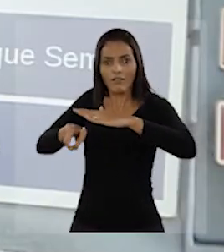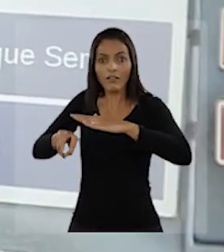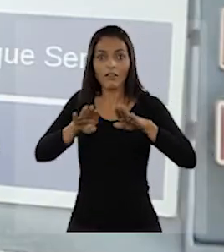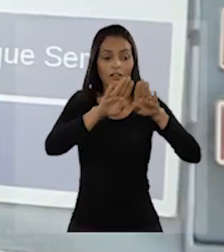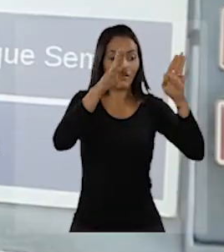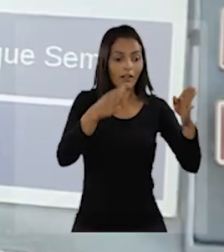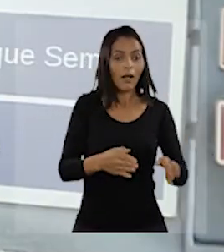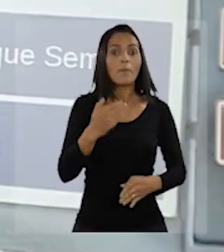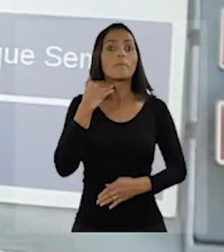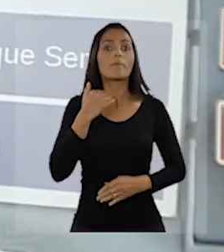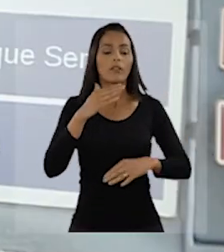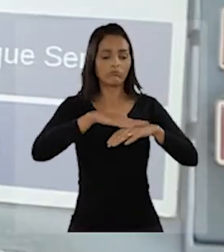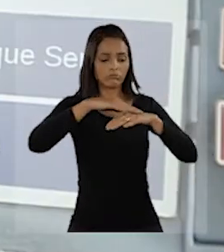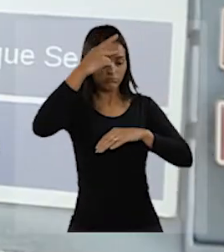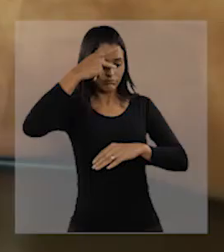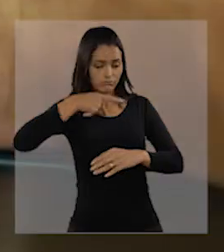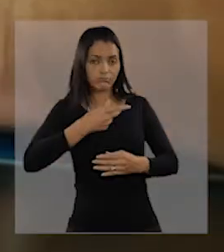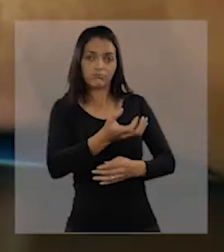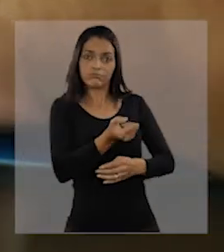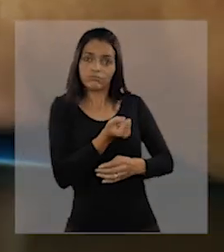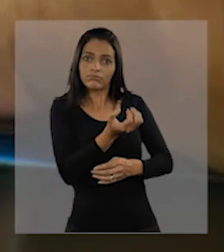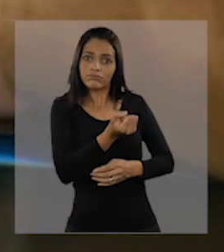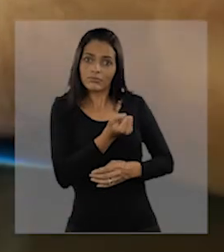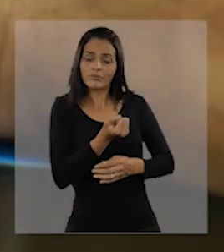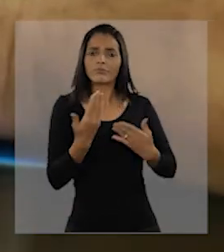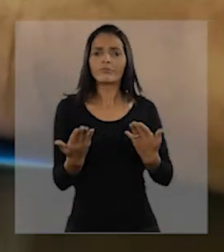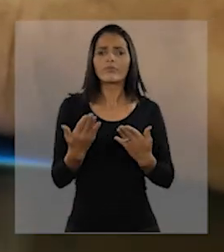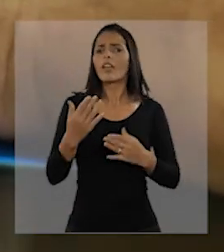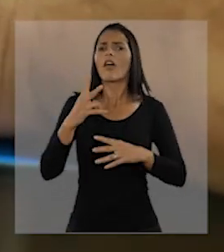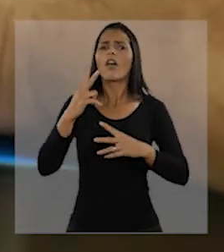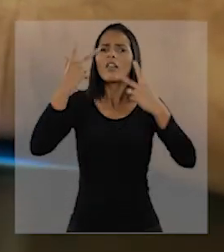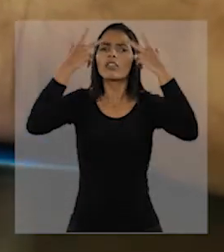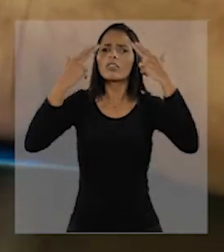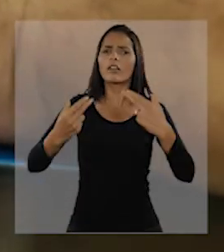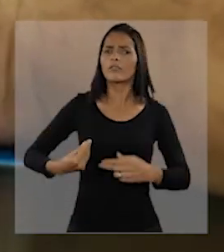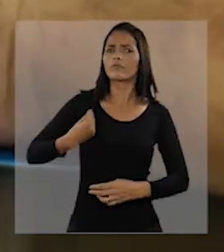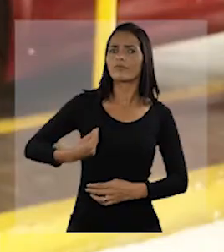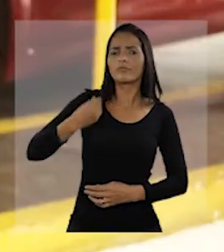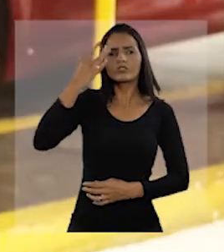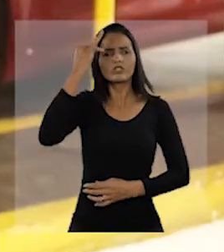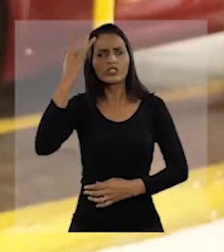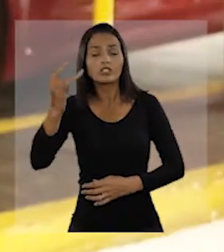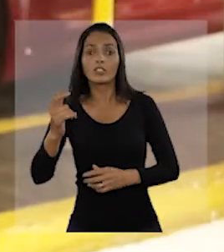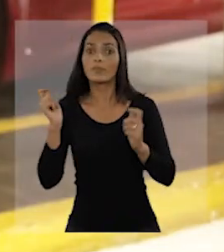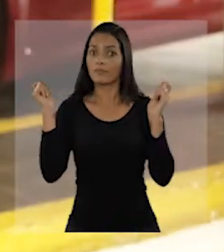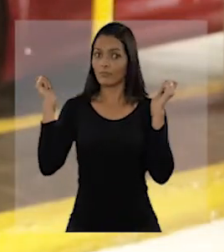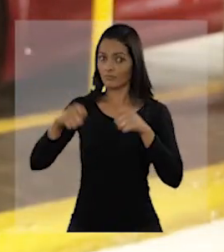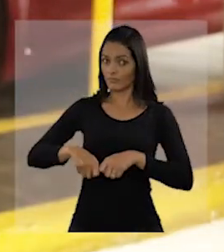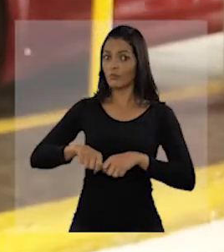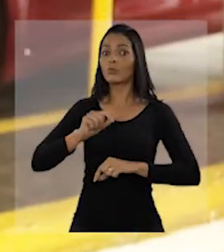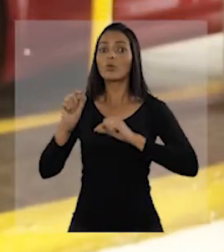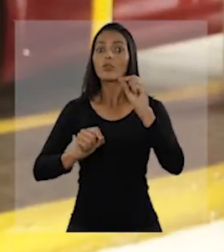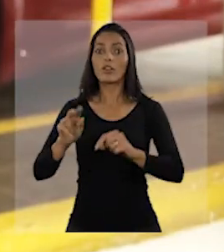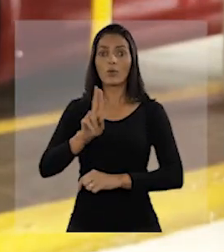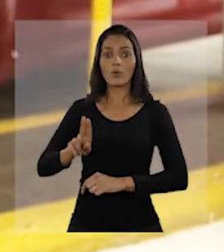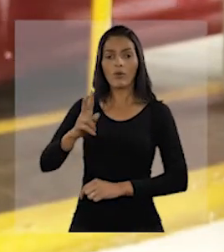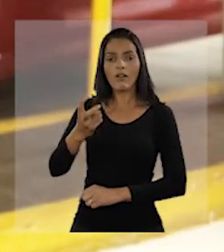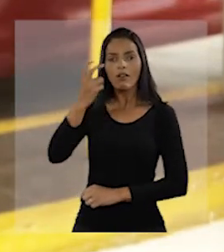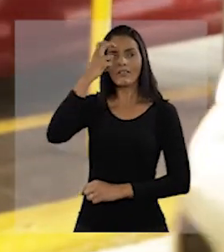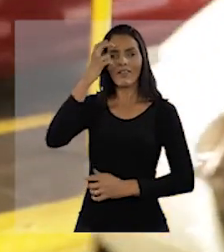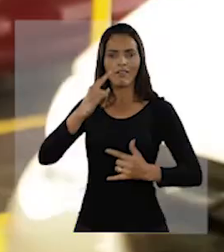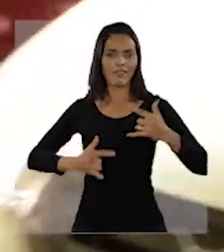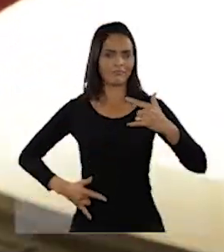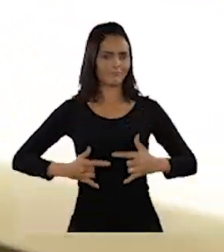de banco com autoatendimento. Coisas comuns do nosso dia a dia e que só são possíveis por causa do uso de